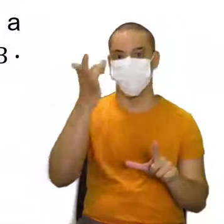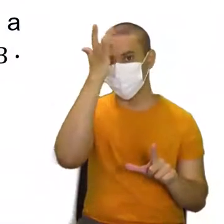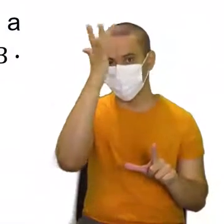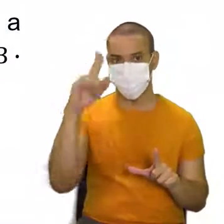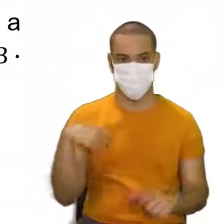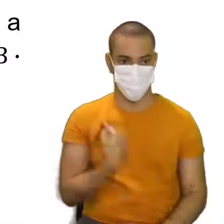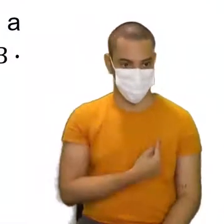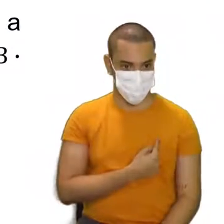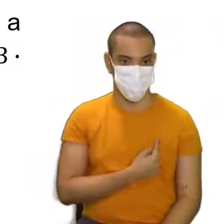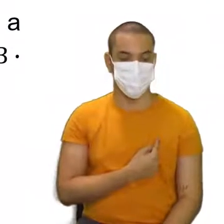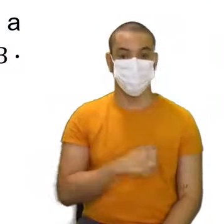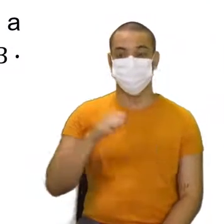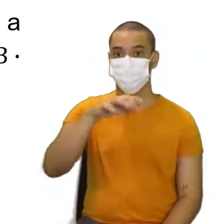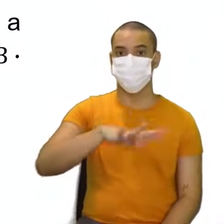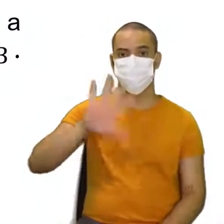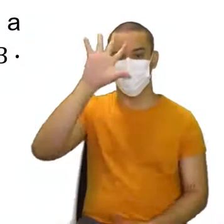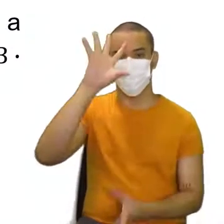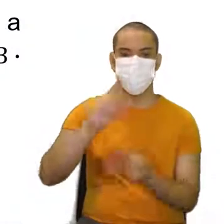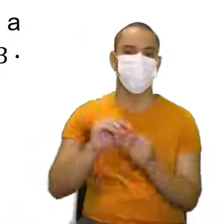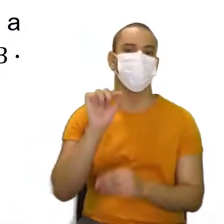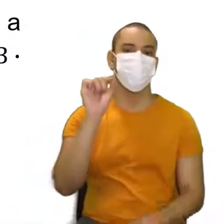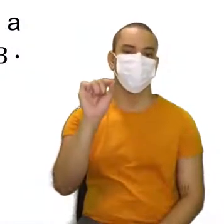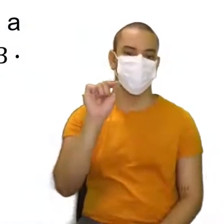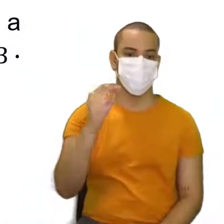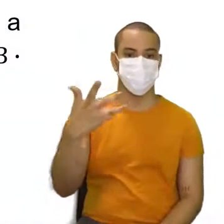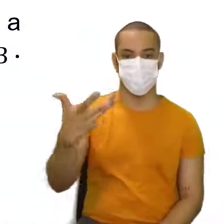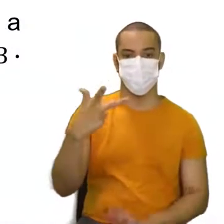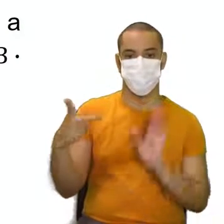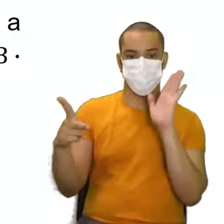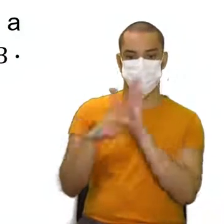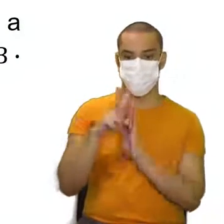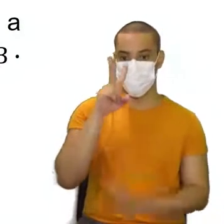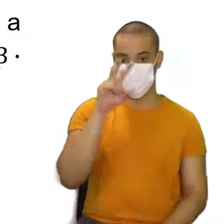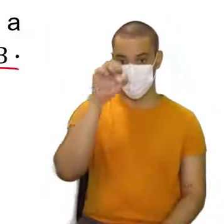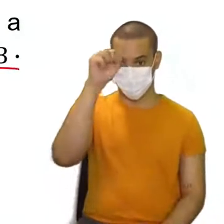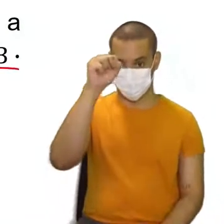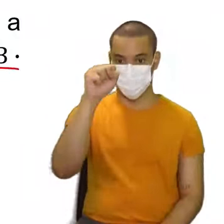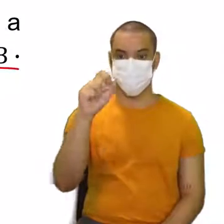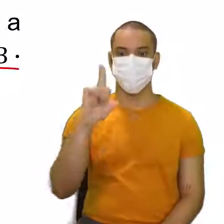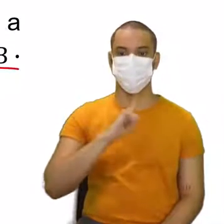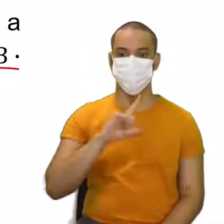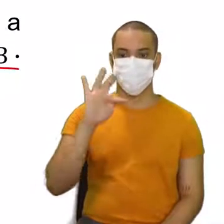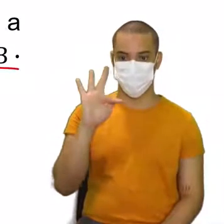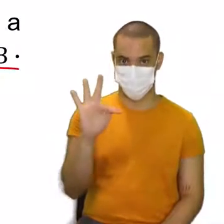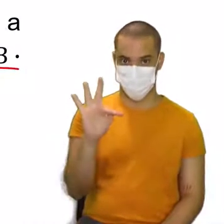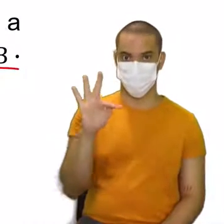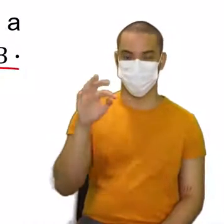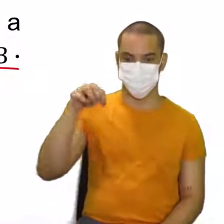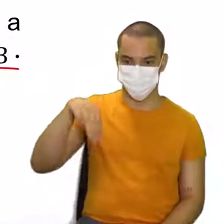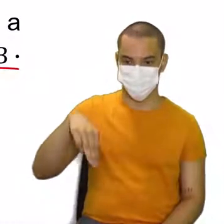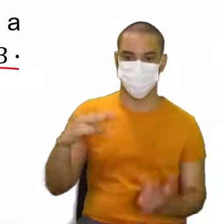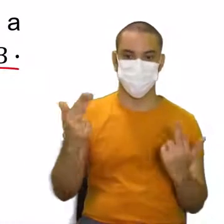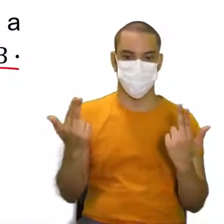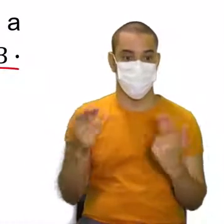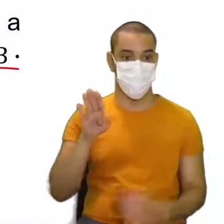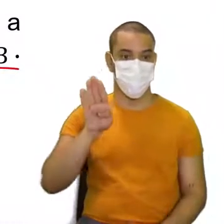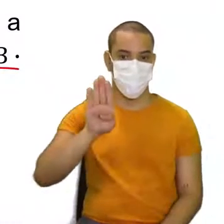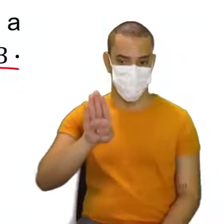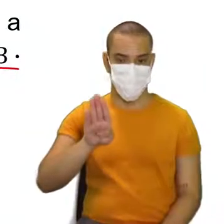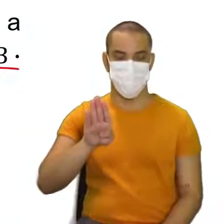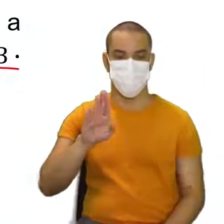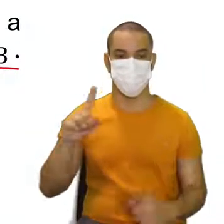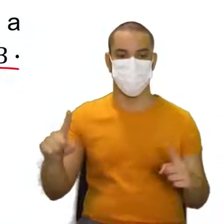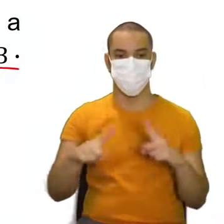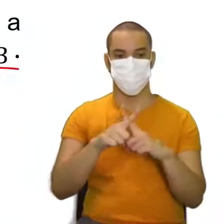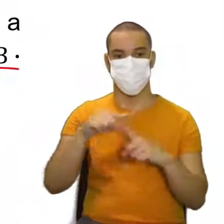e de modo geral pode-se concluir que a intensidade da força magnética vale fdm né Igual AB